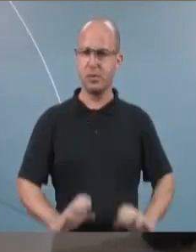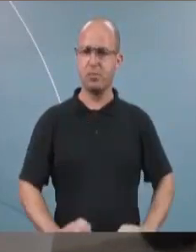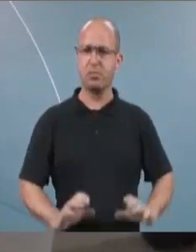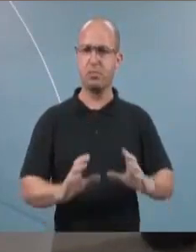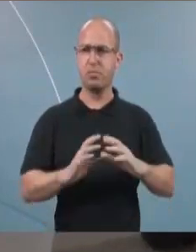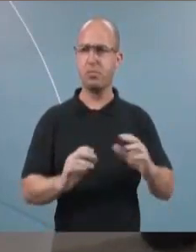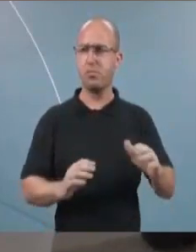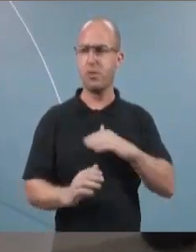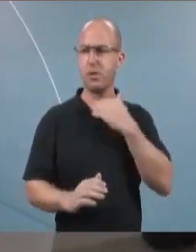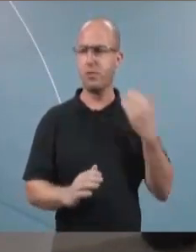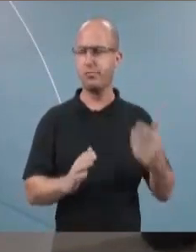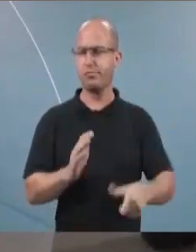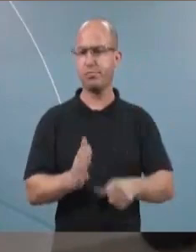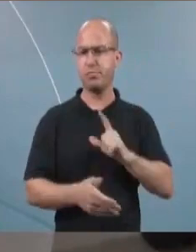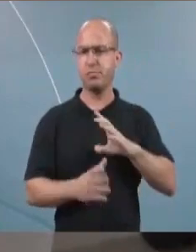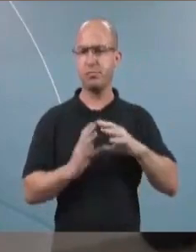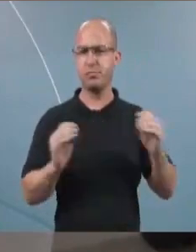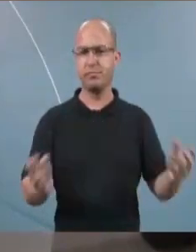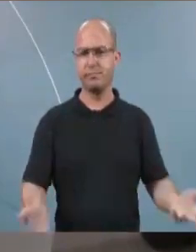deveríamos